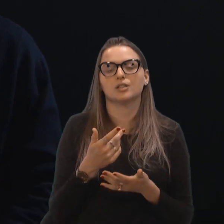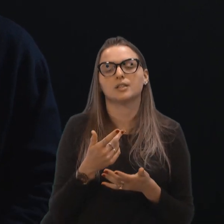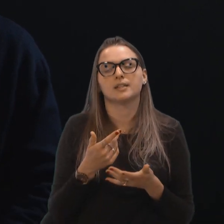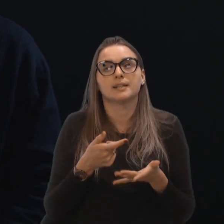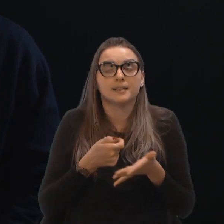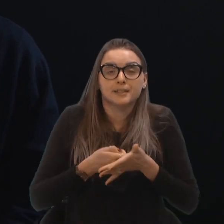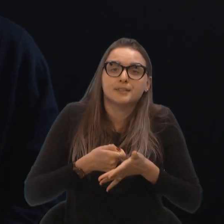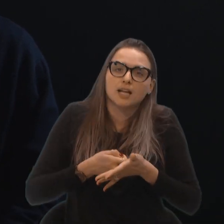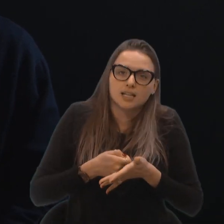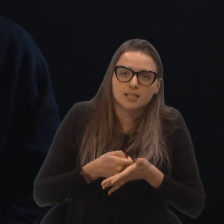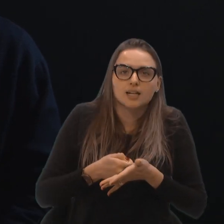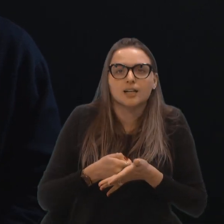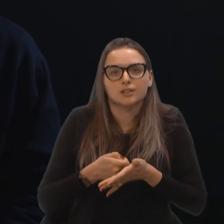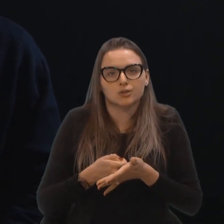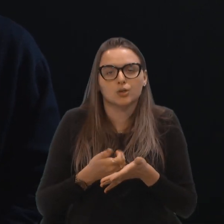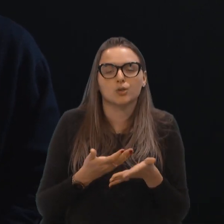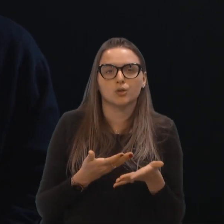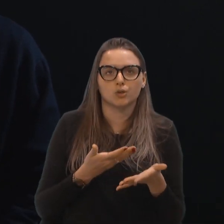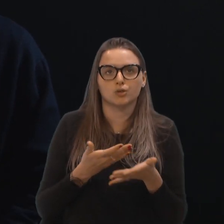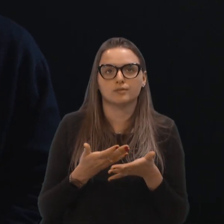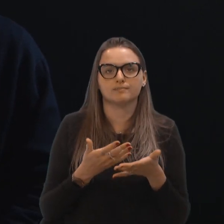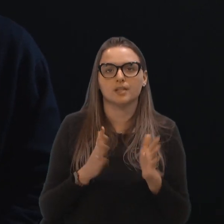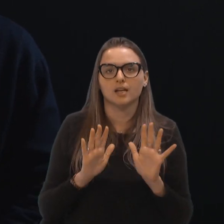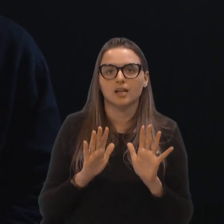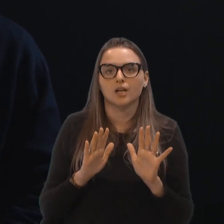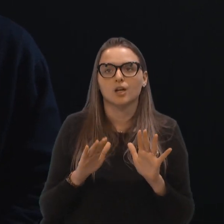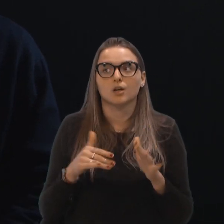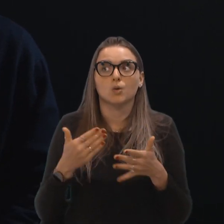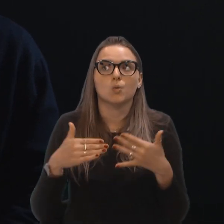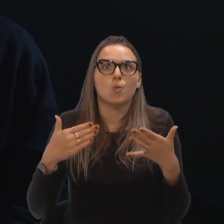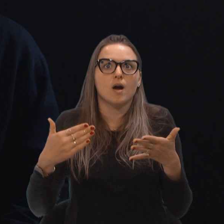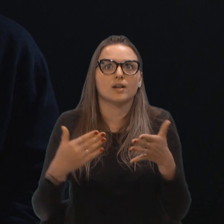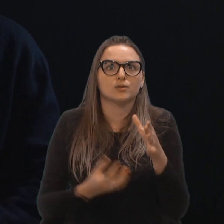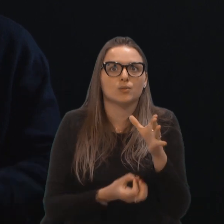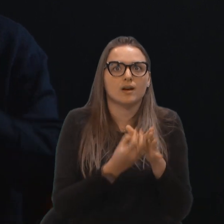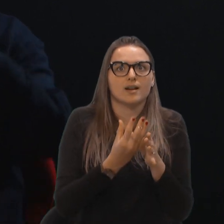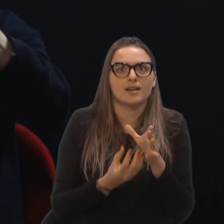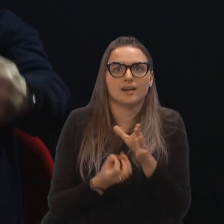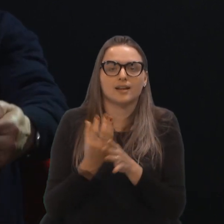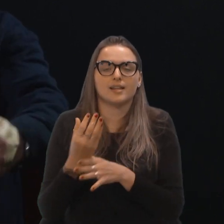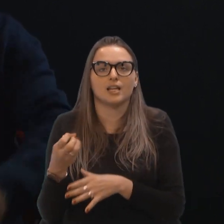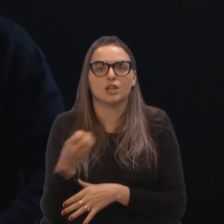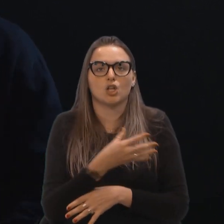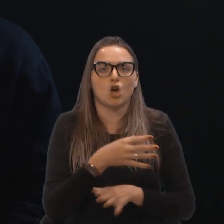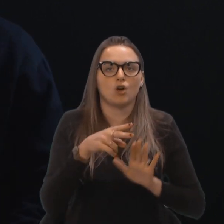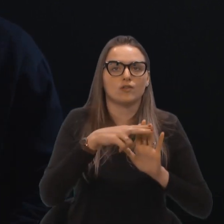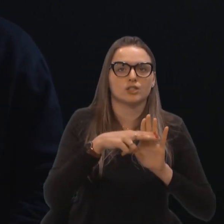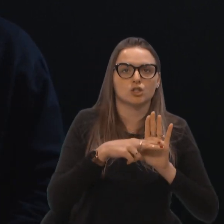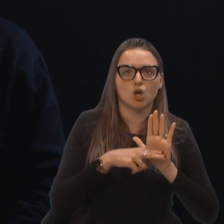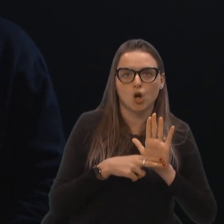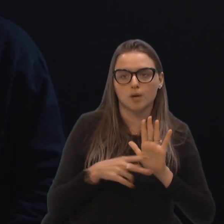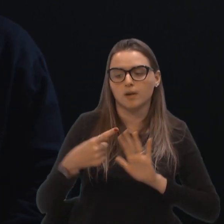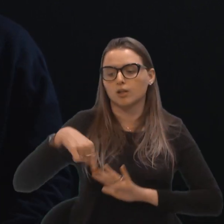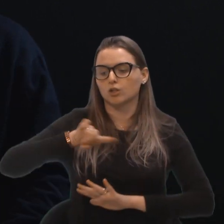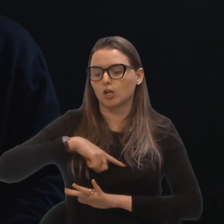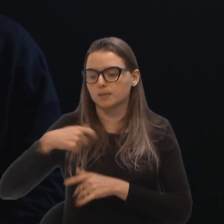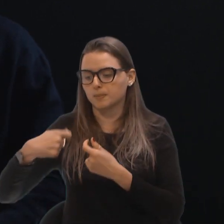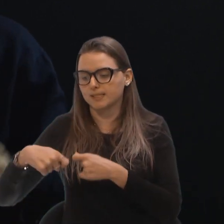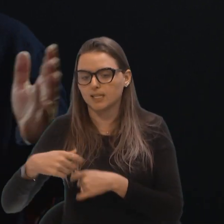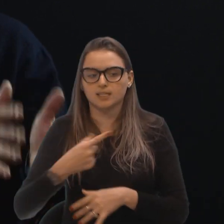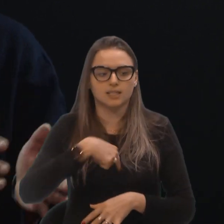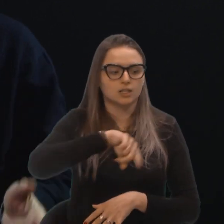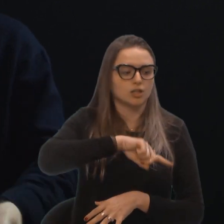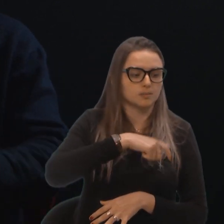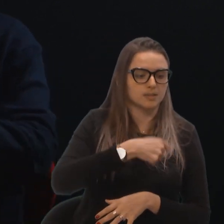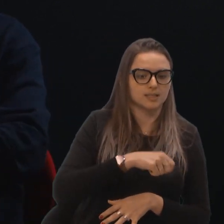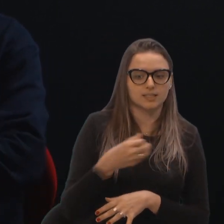casa, procurando, à medida que as determinações são dadas, olha, precisamos